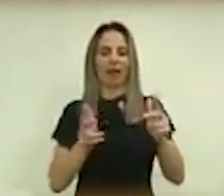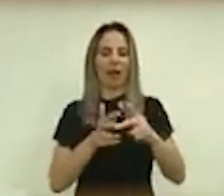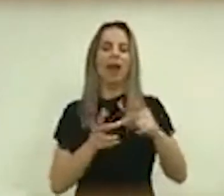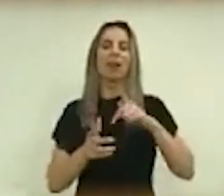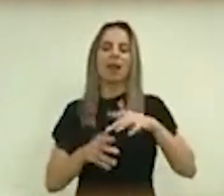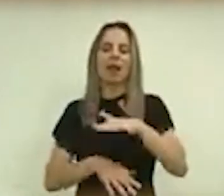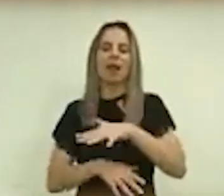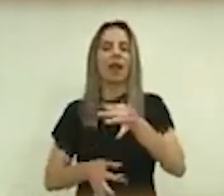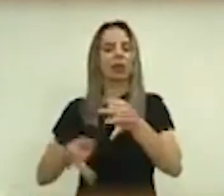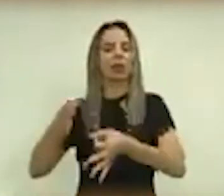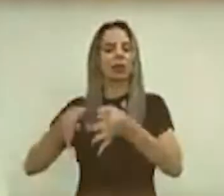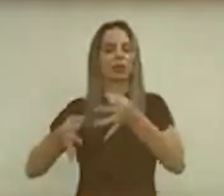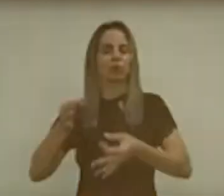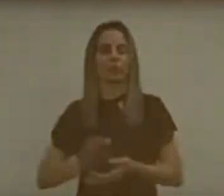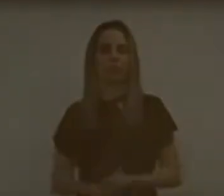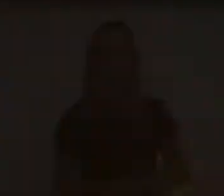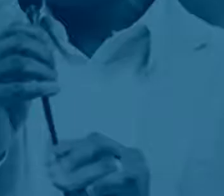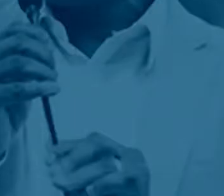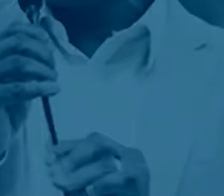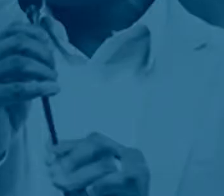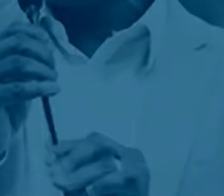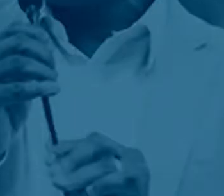departamento jurídico desta casa. Obrigado.